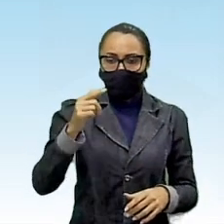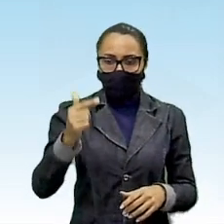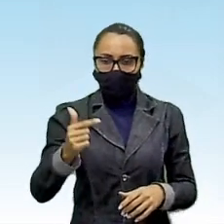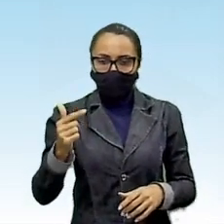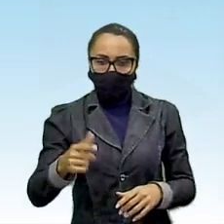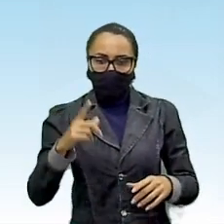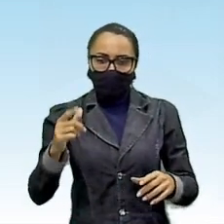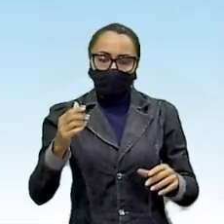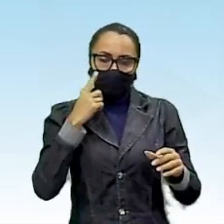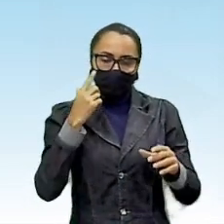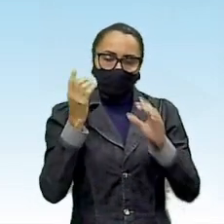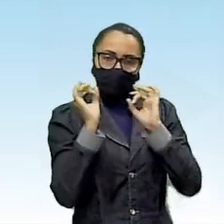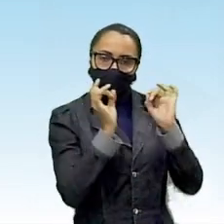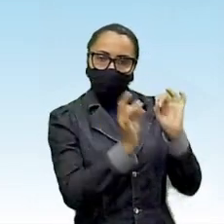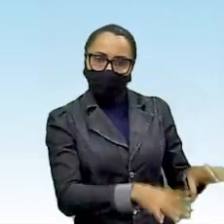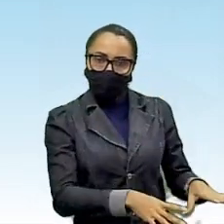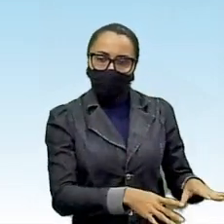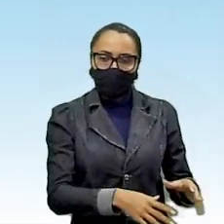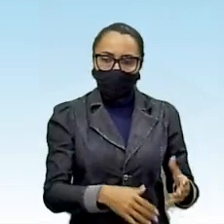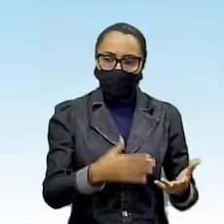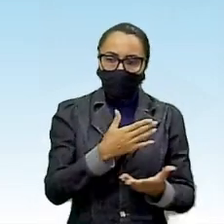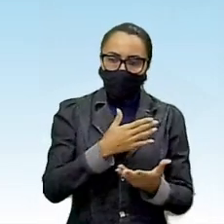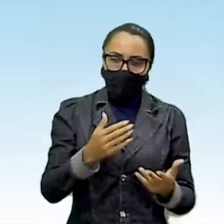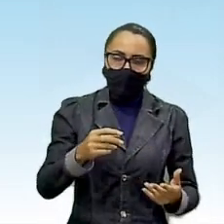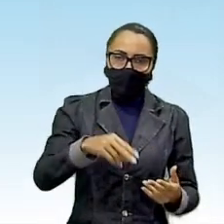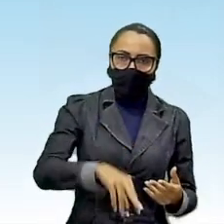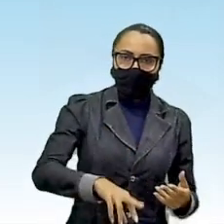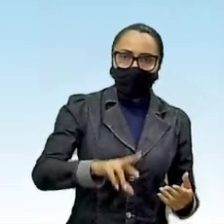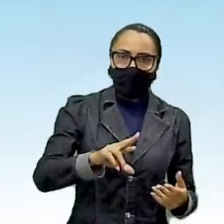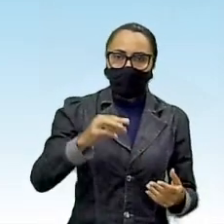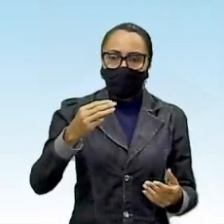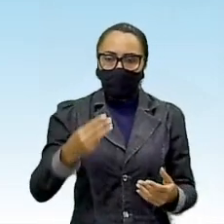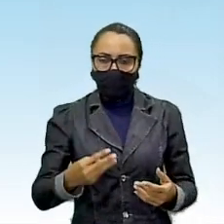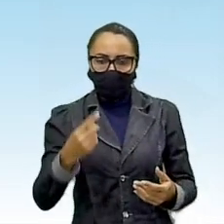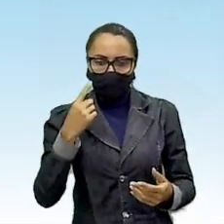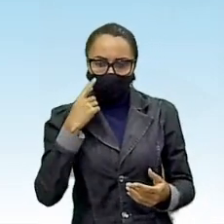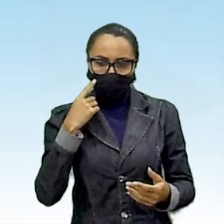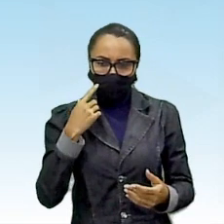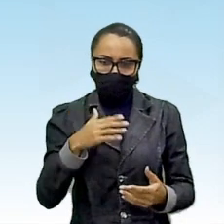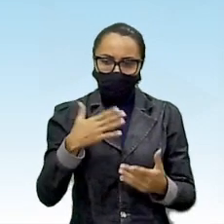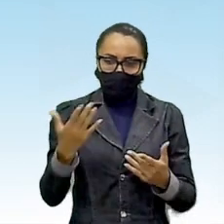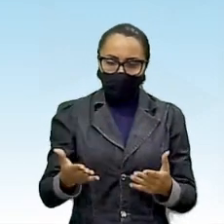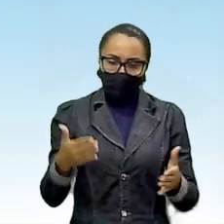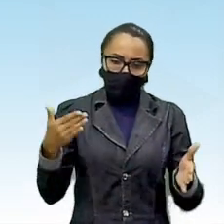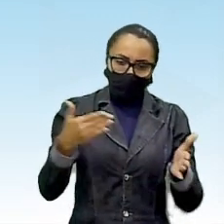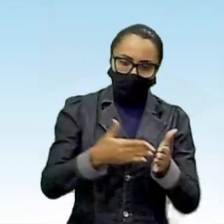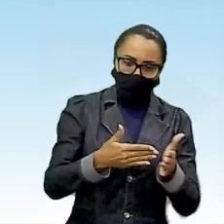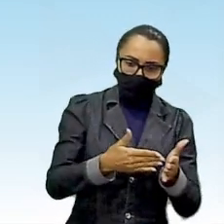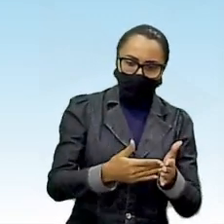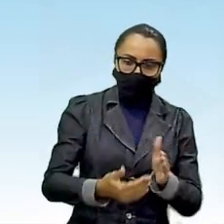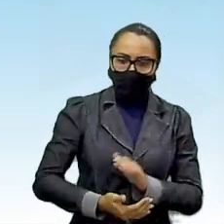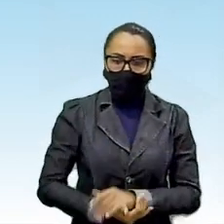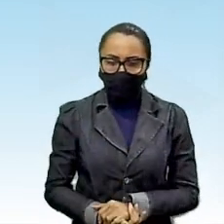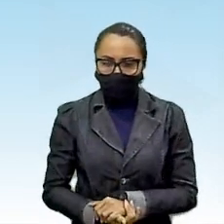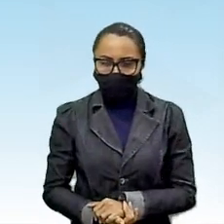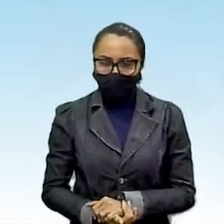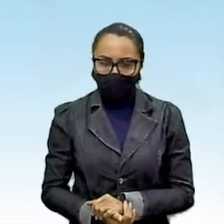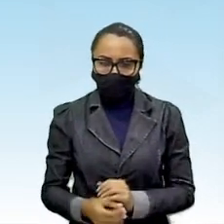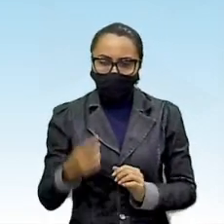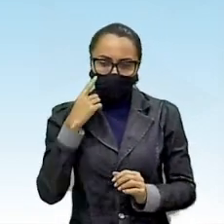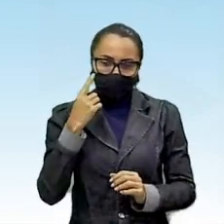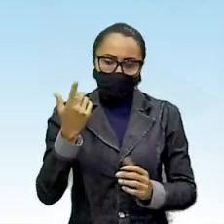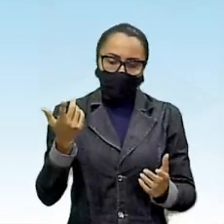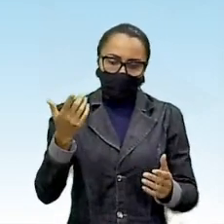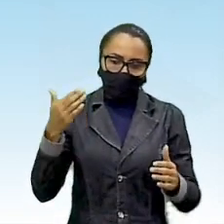revogada, excluída da NR. A NR3, né, de embargo ou interdição, ela teve a inclusão